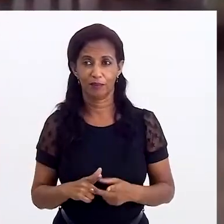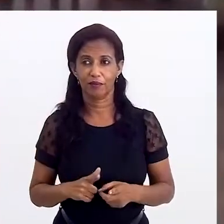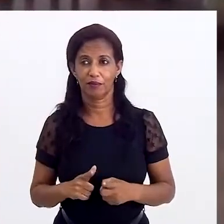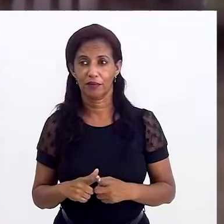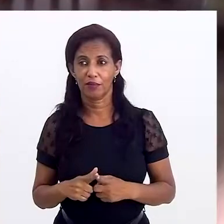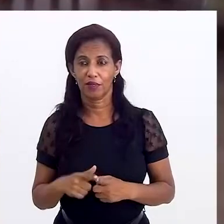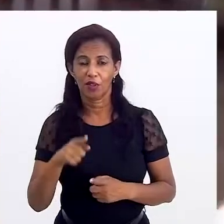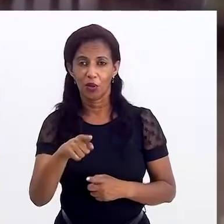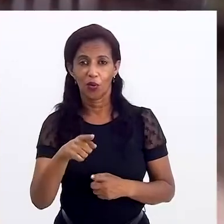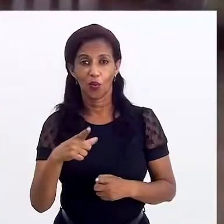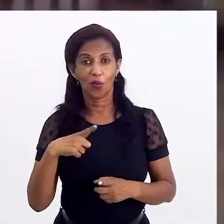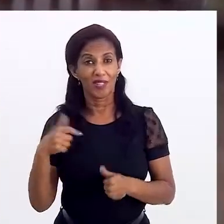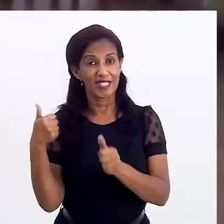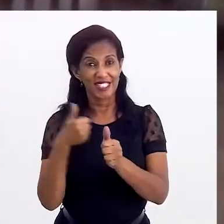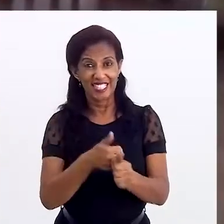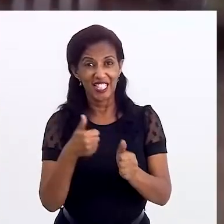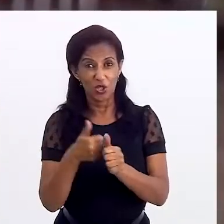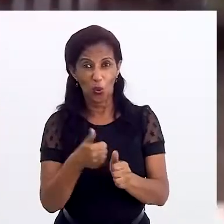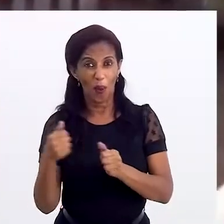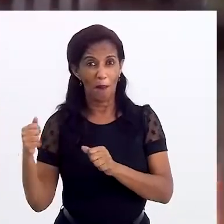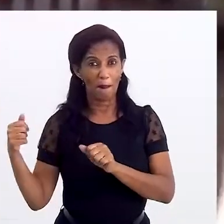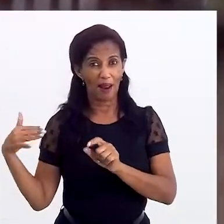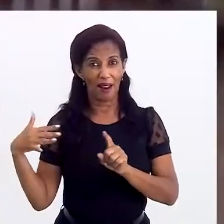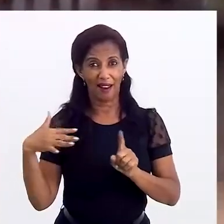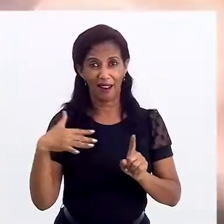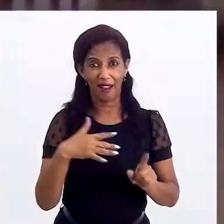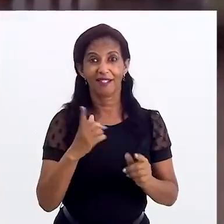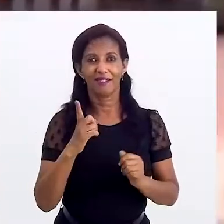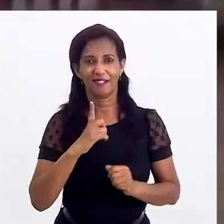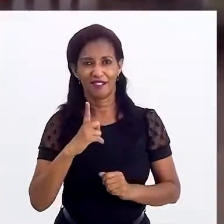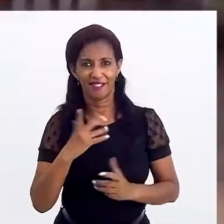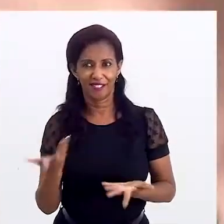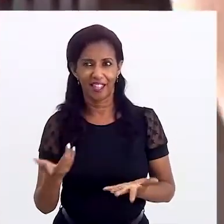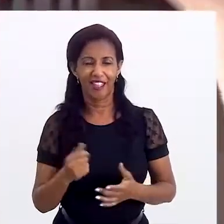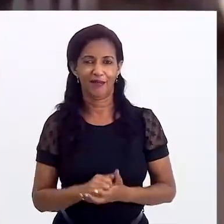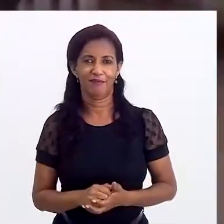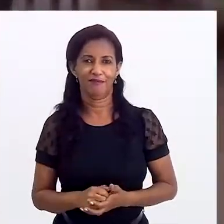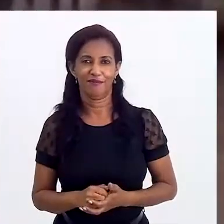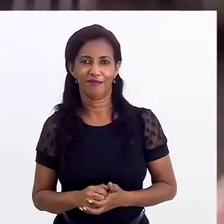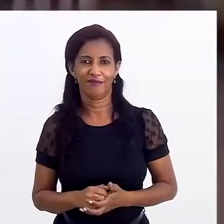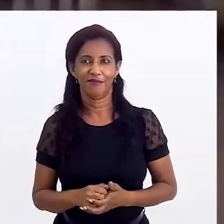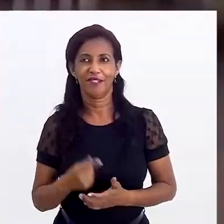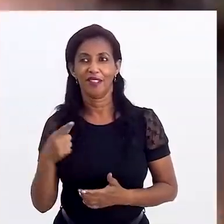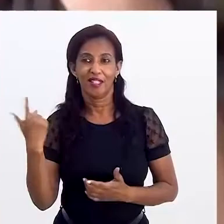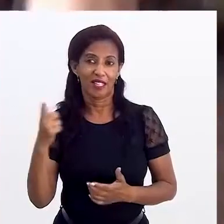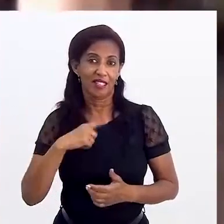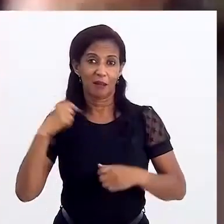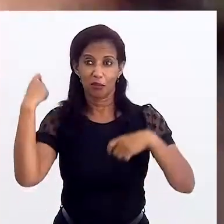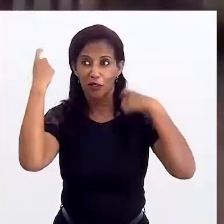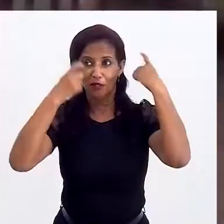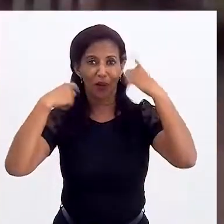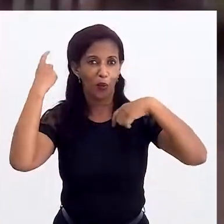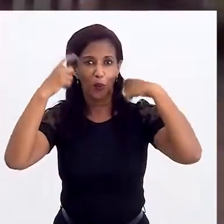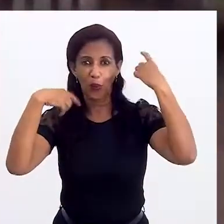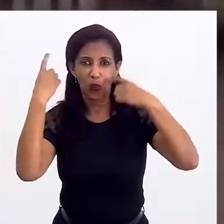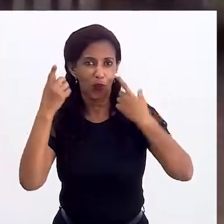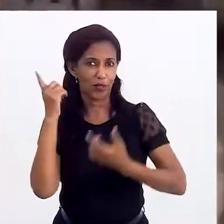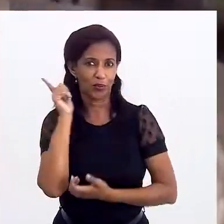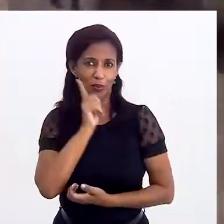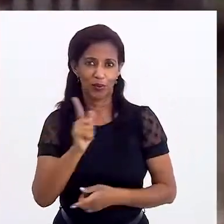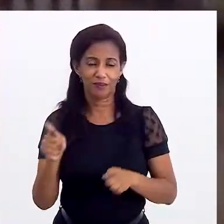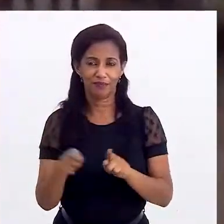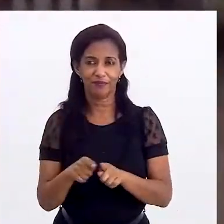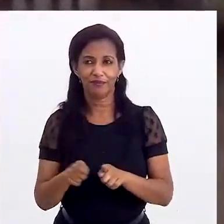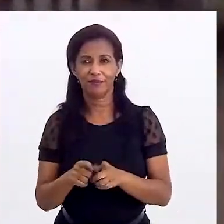pessoas famosas. Um é tu ter muito seguidor, né? E aí tu pode fazer muita coisa. Tem gente que faz loucuras para ter gente